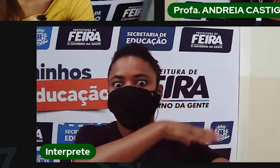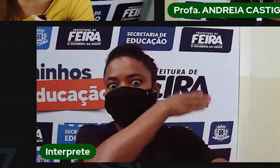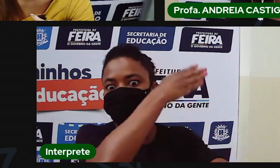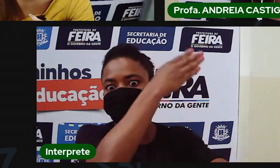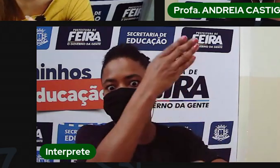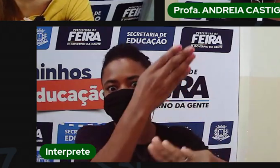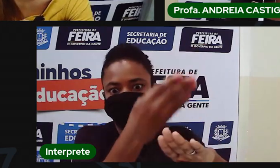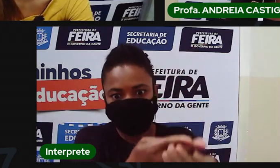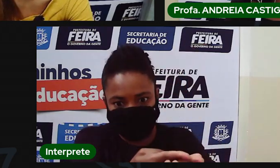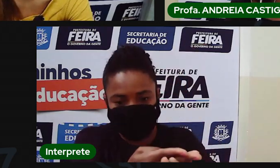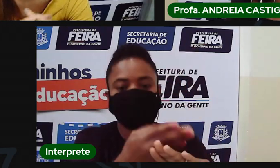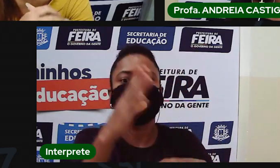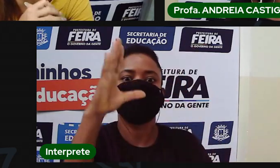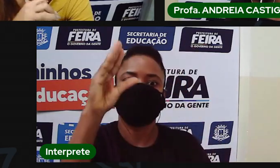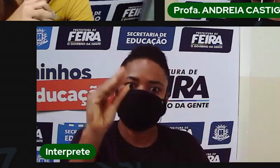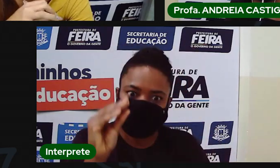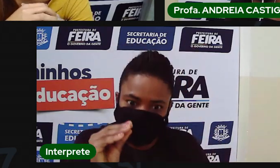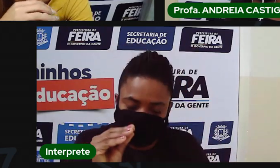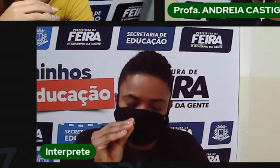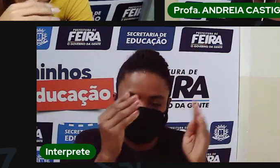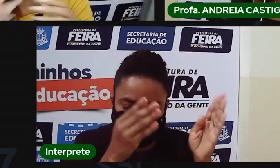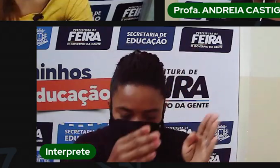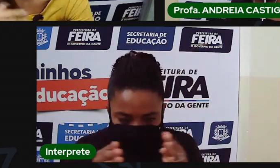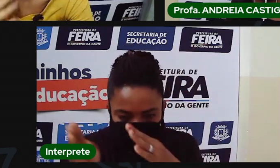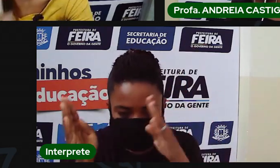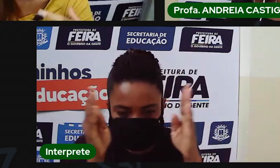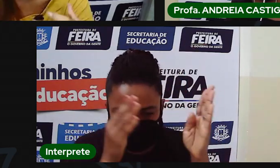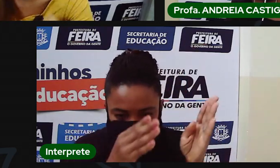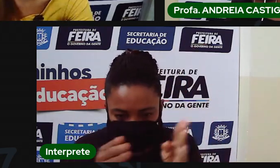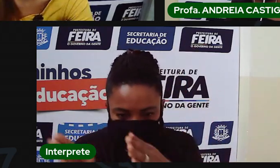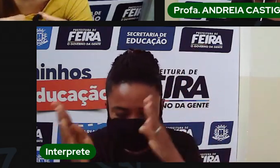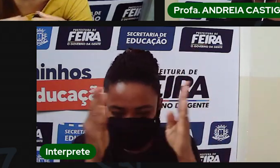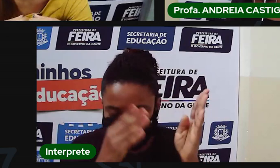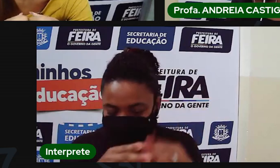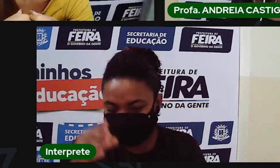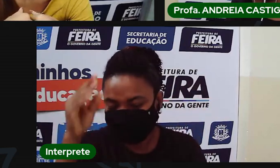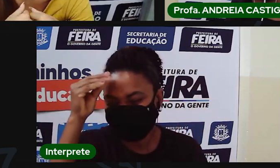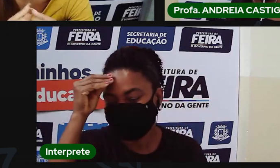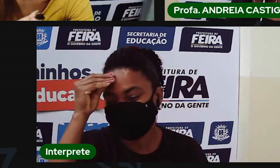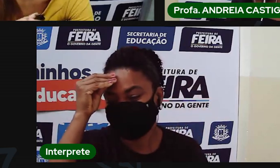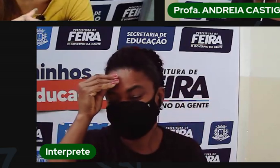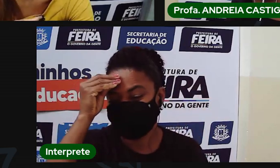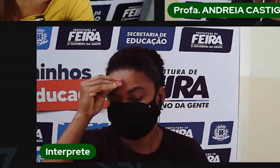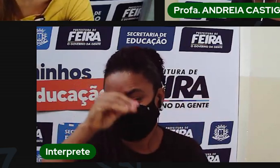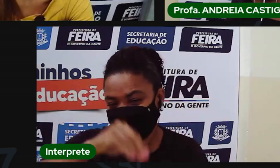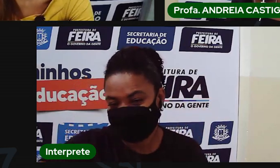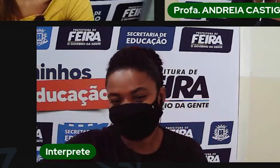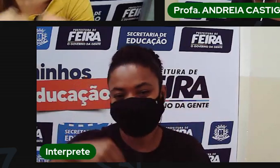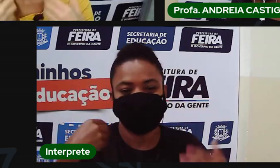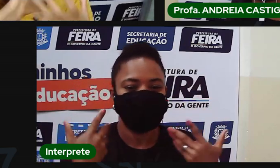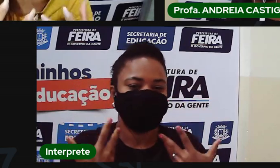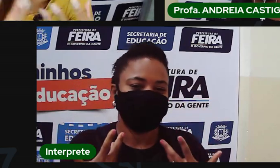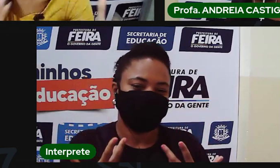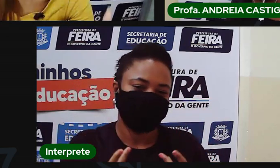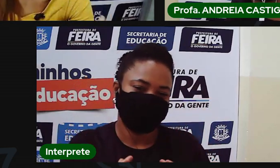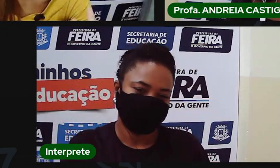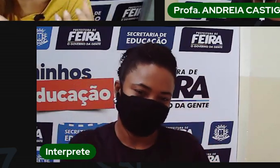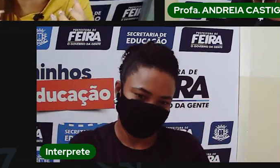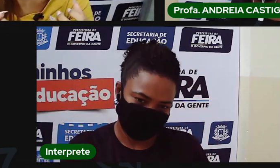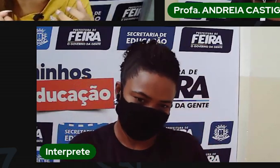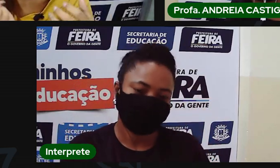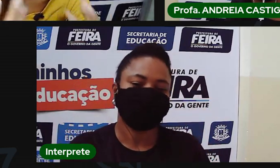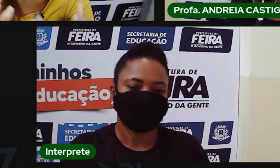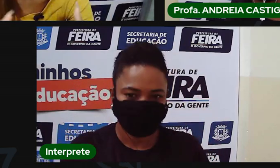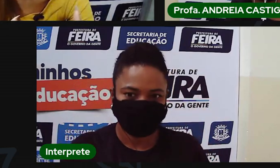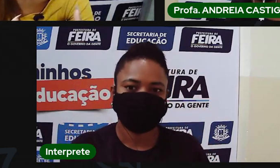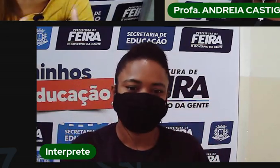durante o dia e para assistir aula de noite. Às vezes bate aquela desmotivação de não conseguir... Cansado. Exato.